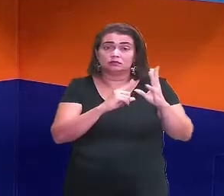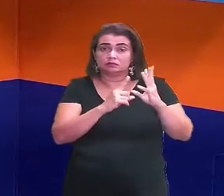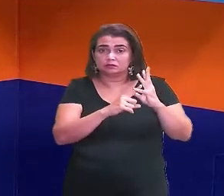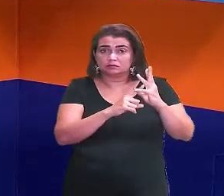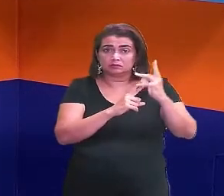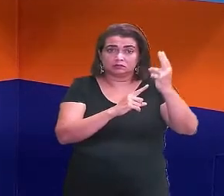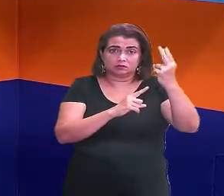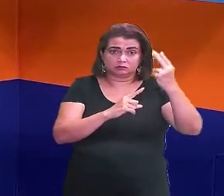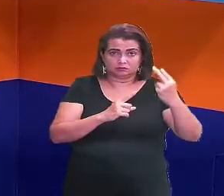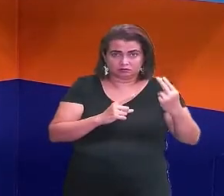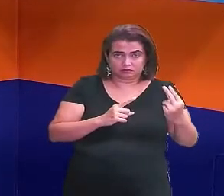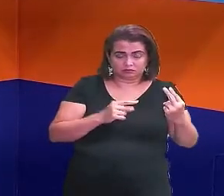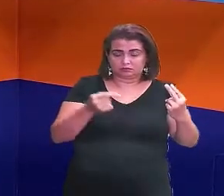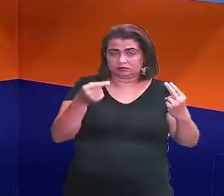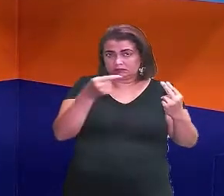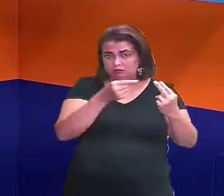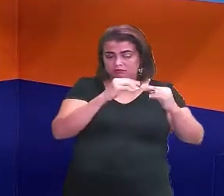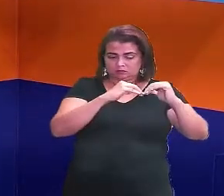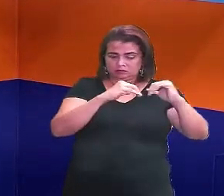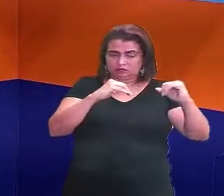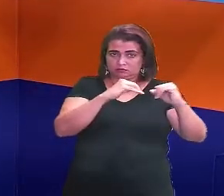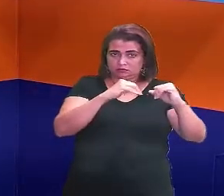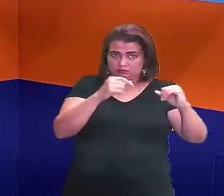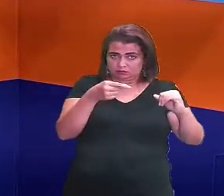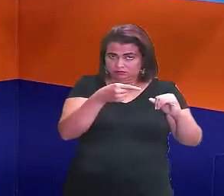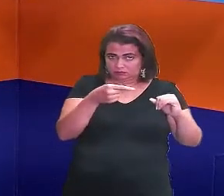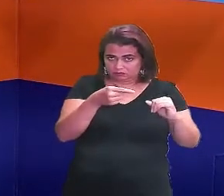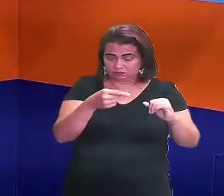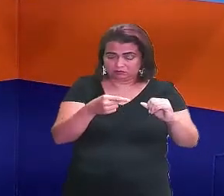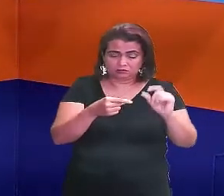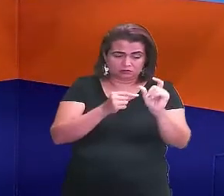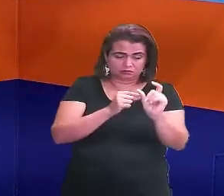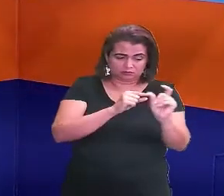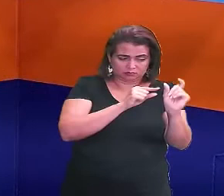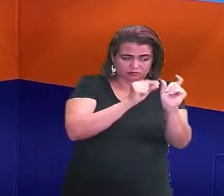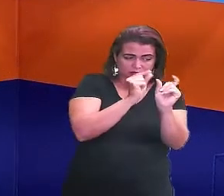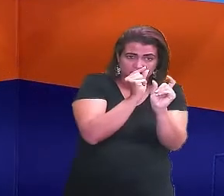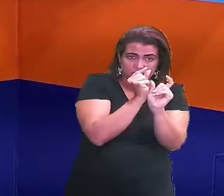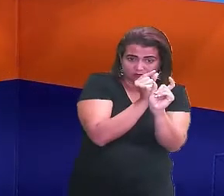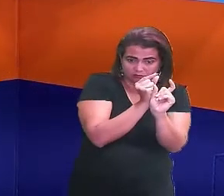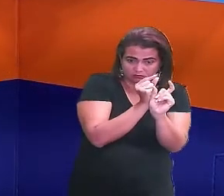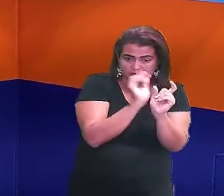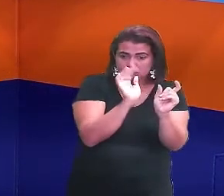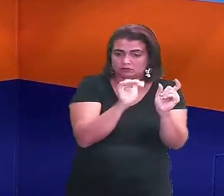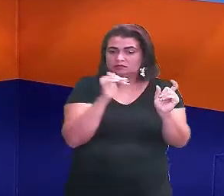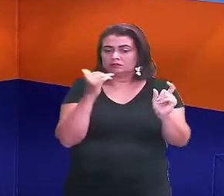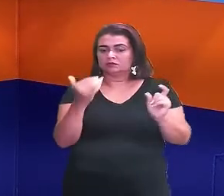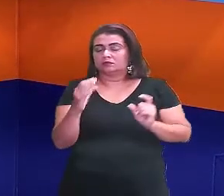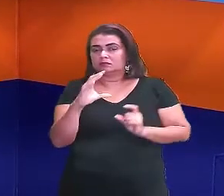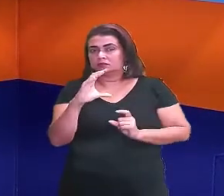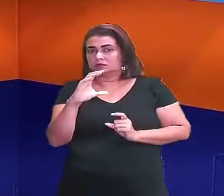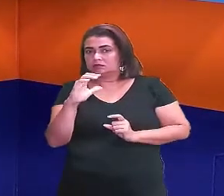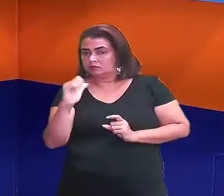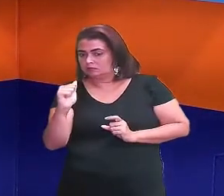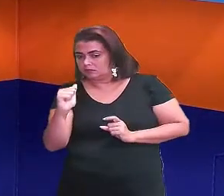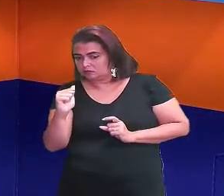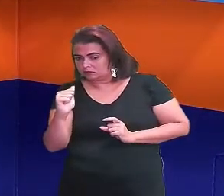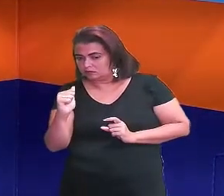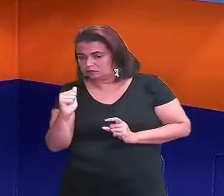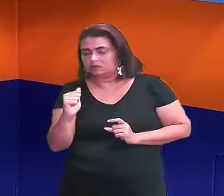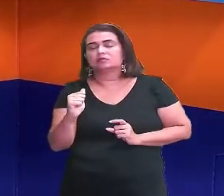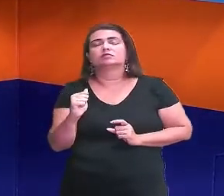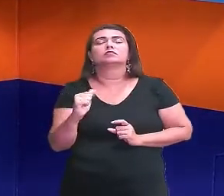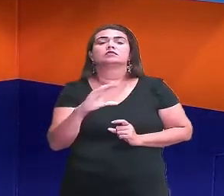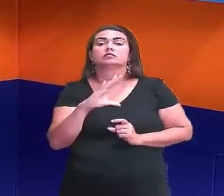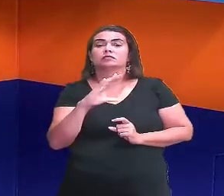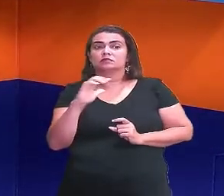o tracinho, para ficar distante e para saber que ali é uma sílaba. Aí a próxima sílaba é o K, o C